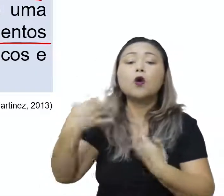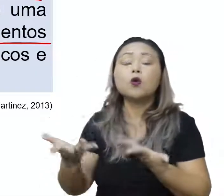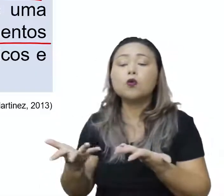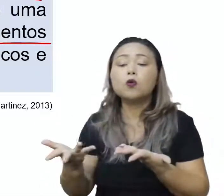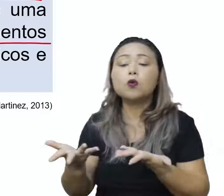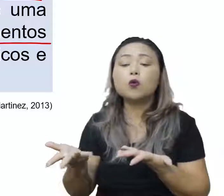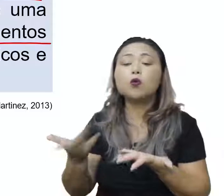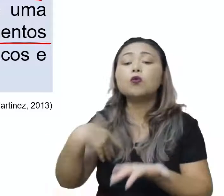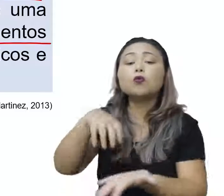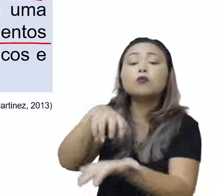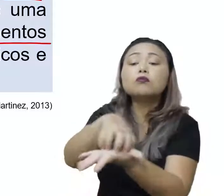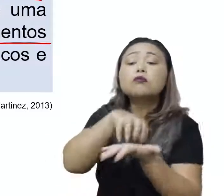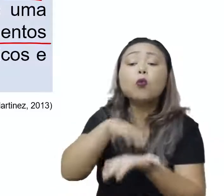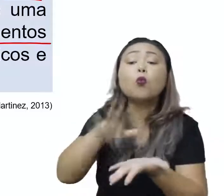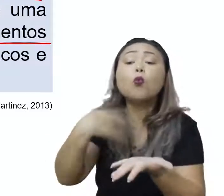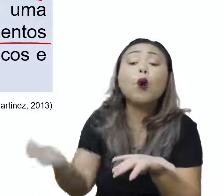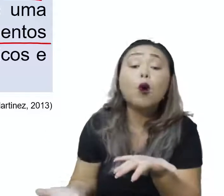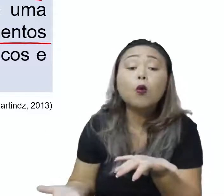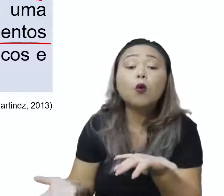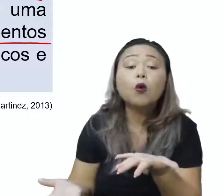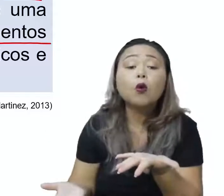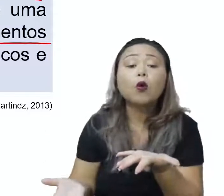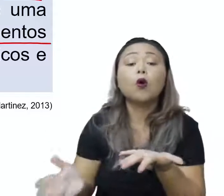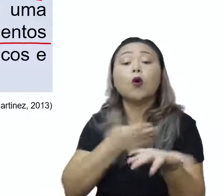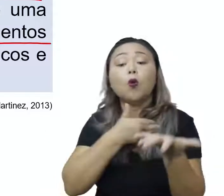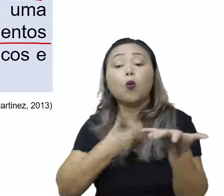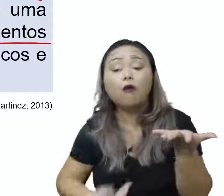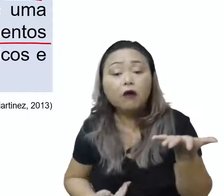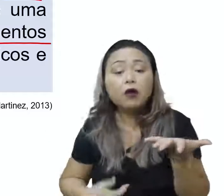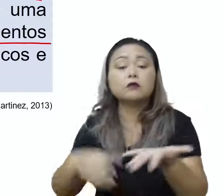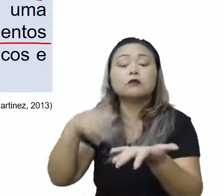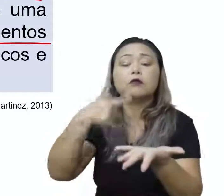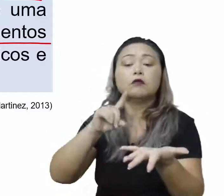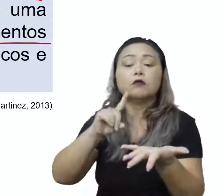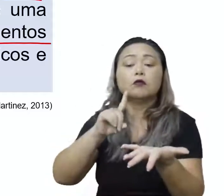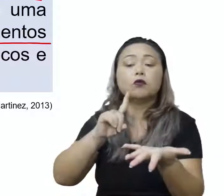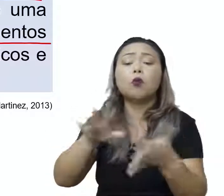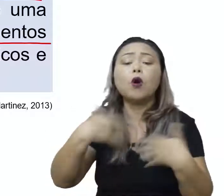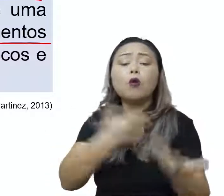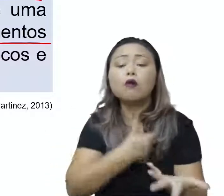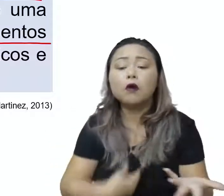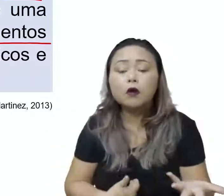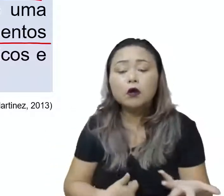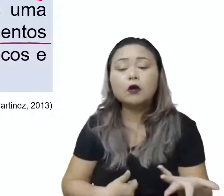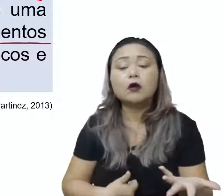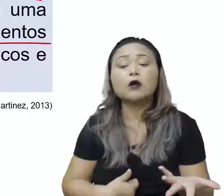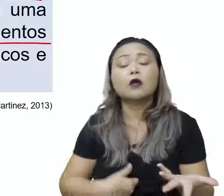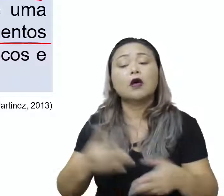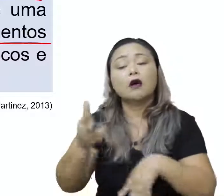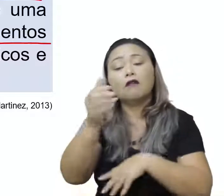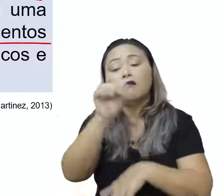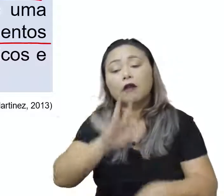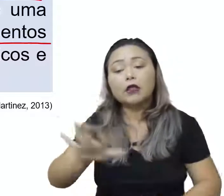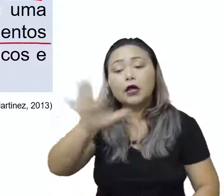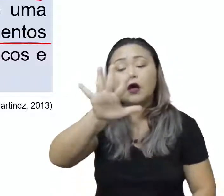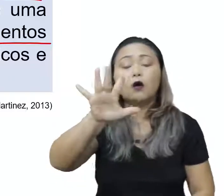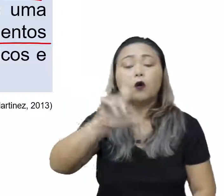segmentos, professor? Governo. Que governo, professor? Governo federal,